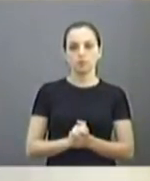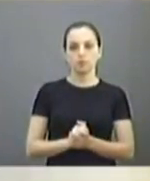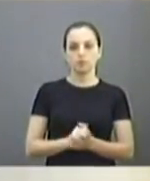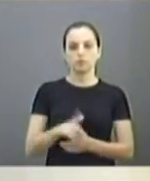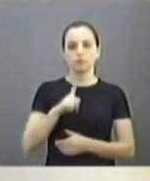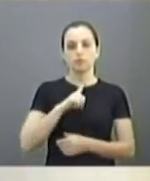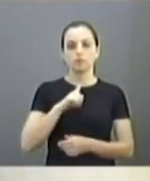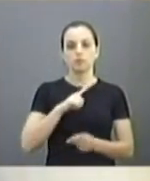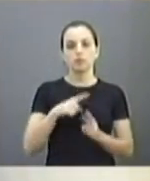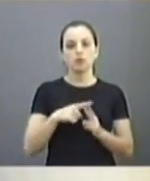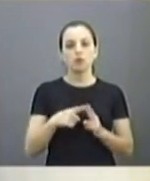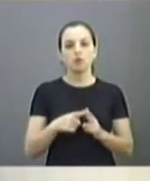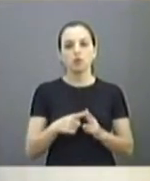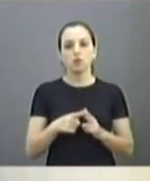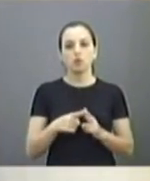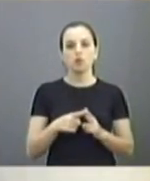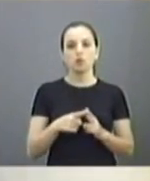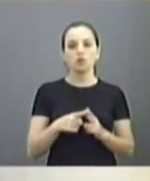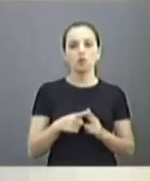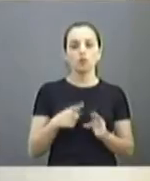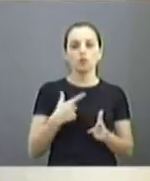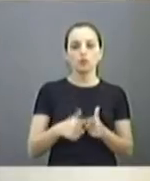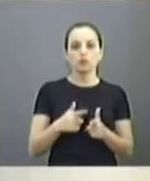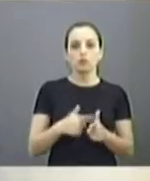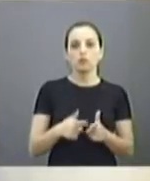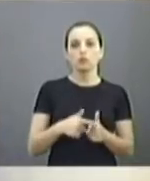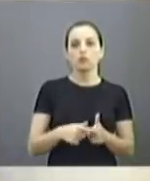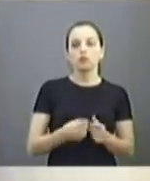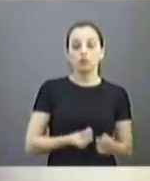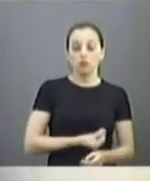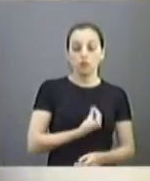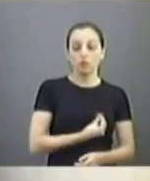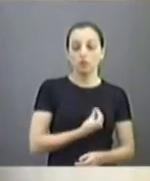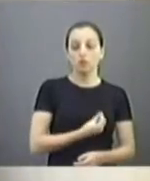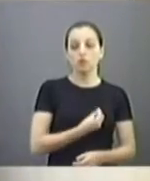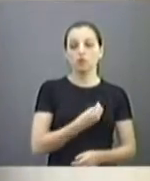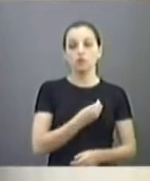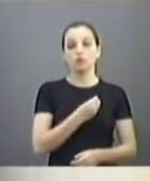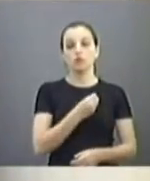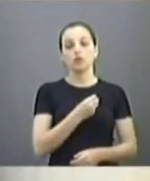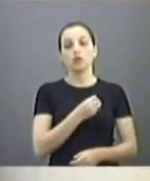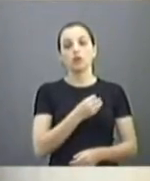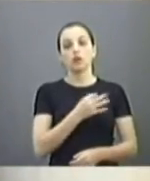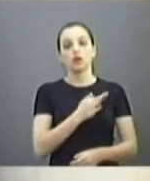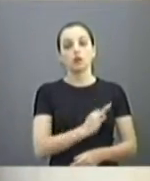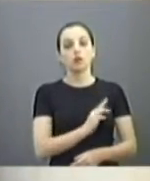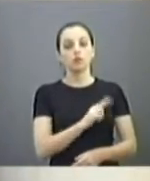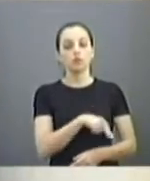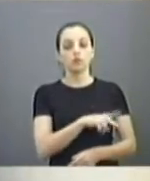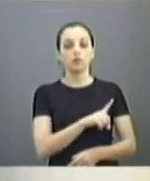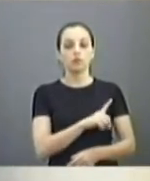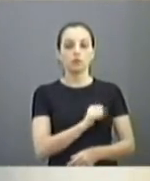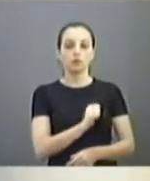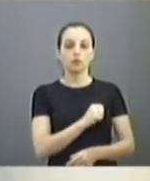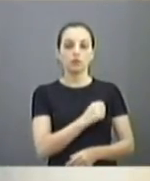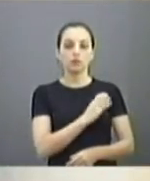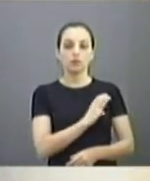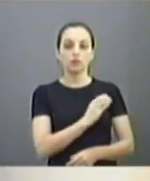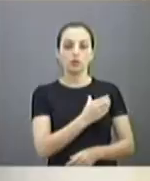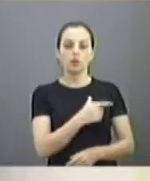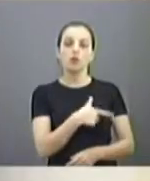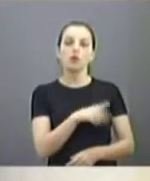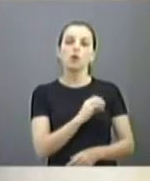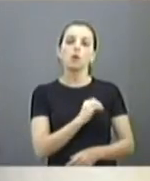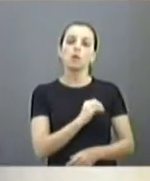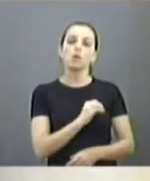tenho mais 2 assuntos para falar. Eu fiz também uma visita na Fundação Casa essa semana, cujos servidores